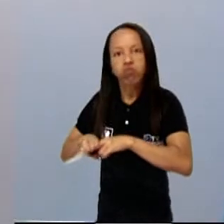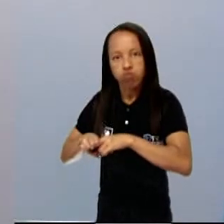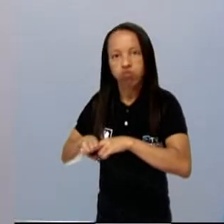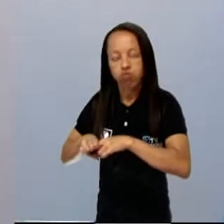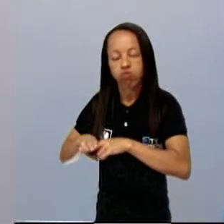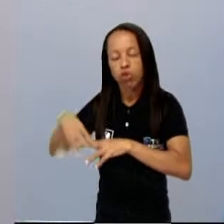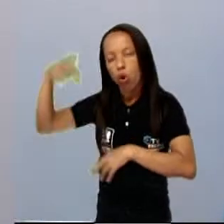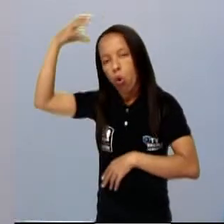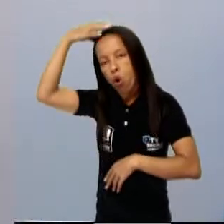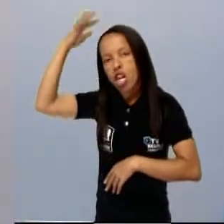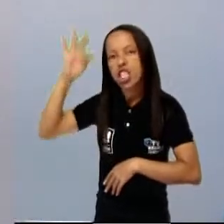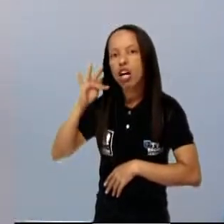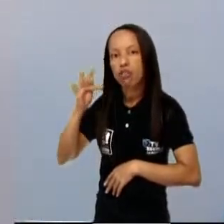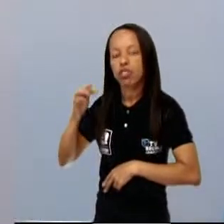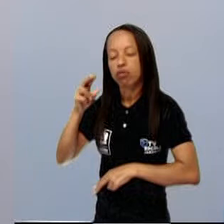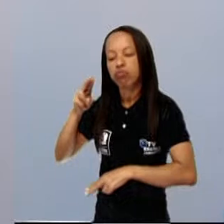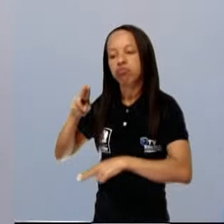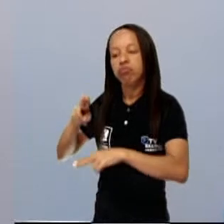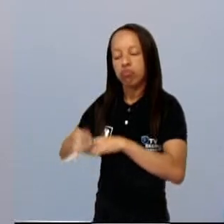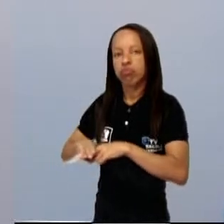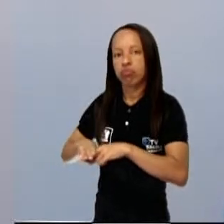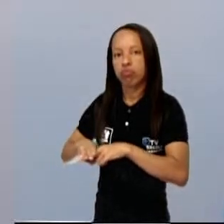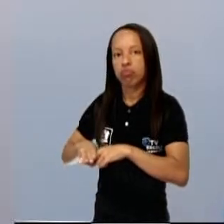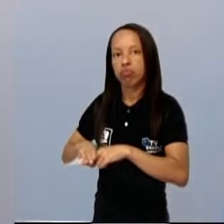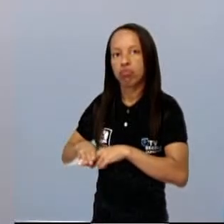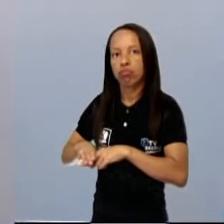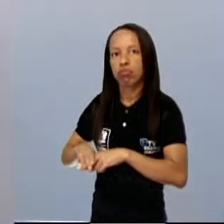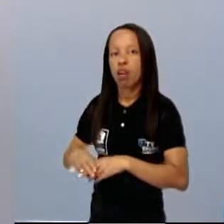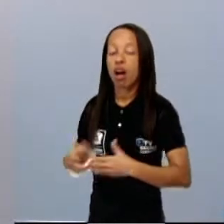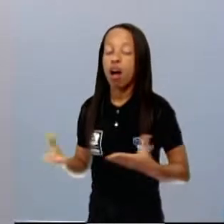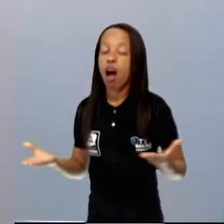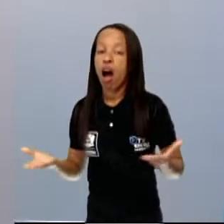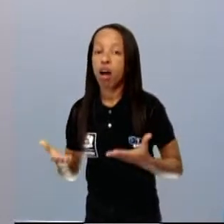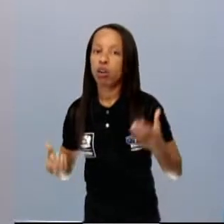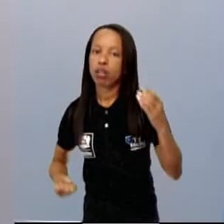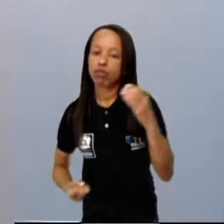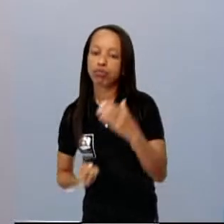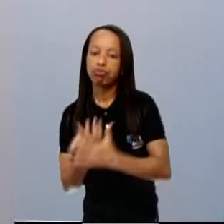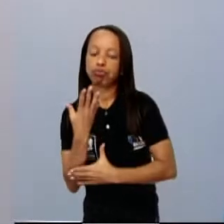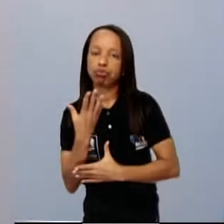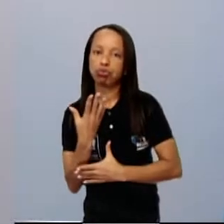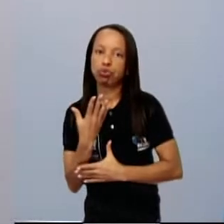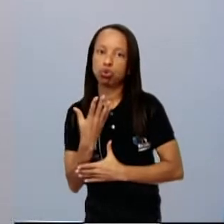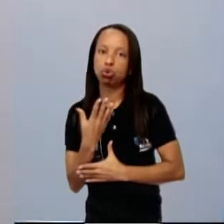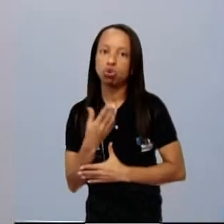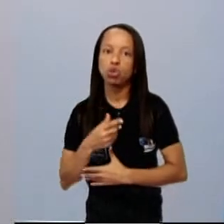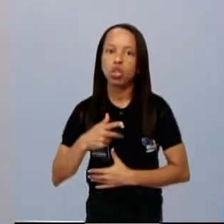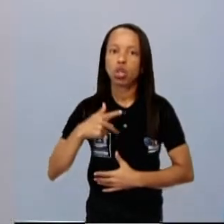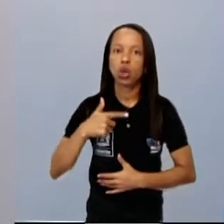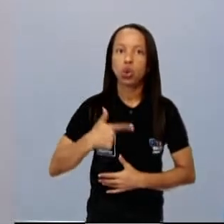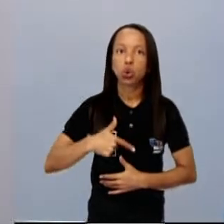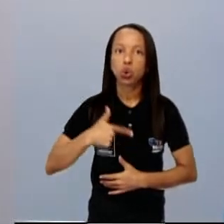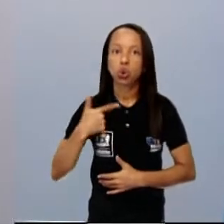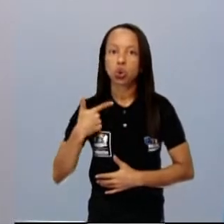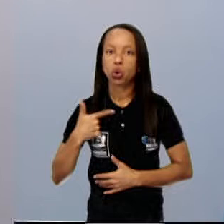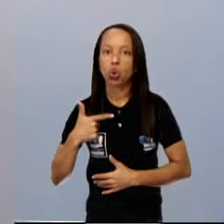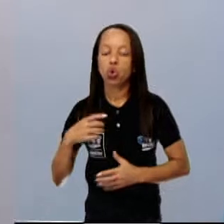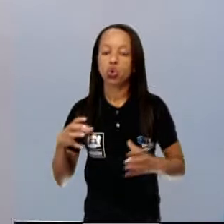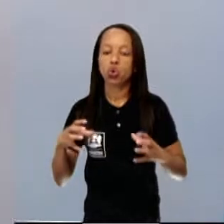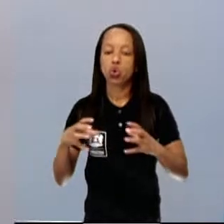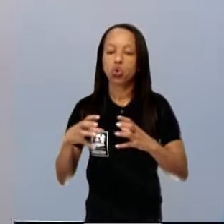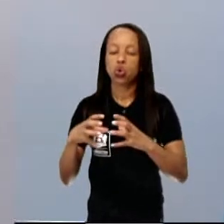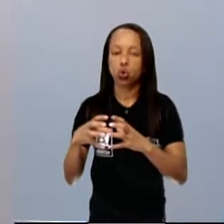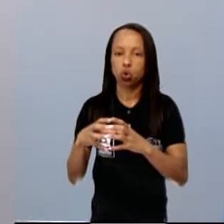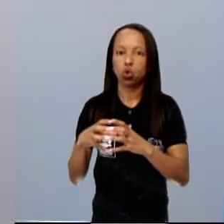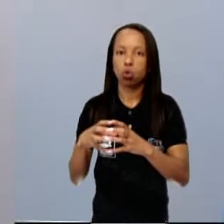nesse momento que a gente vai ter os jacobinos, que era o grupo dos radicais, no poder. Eles mandam matar o rei e a família toda dele. Com o quê?